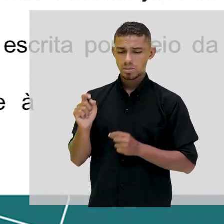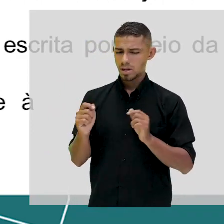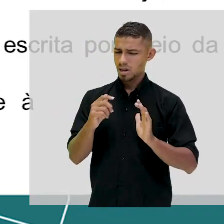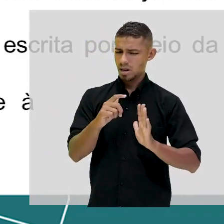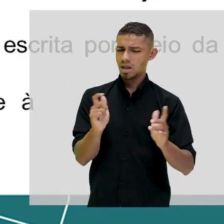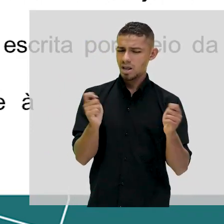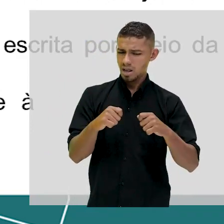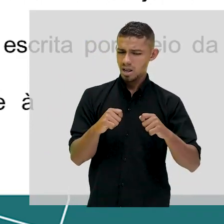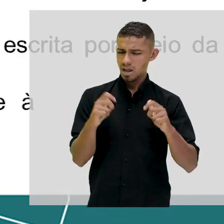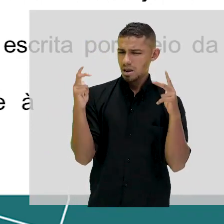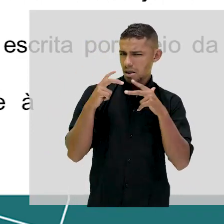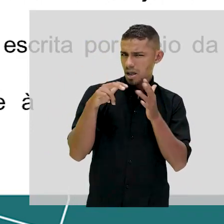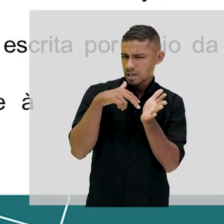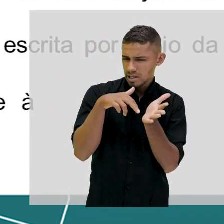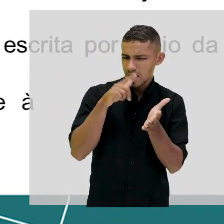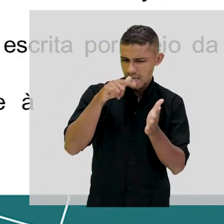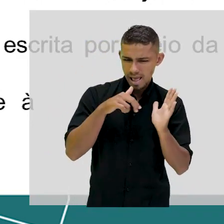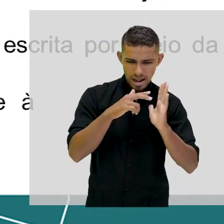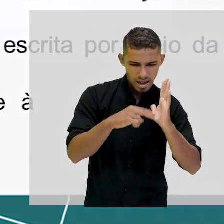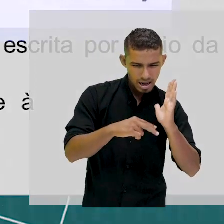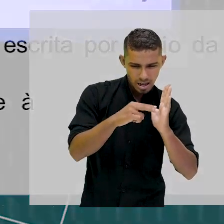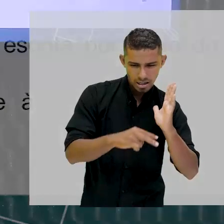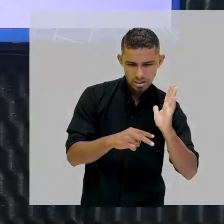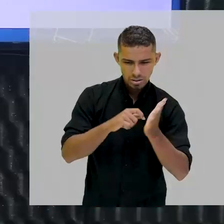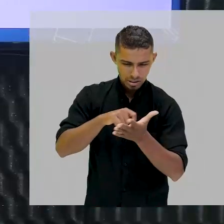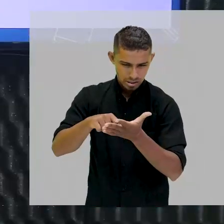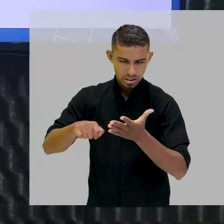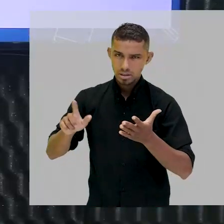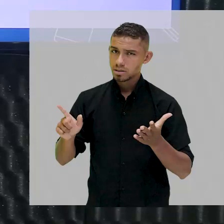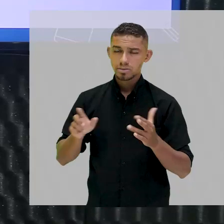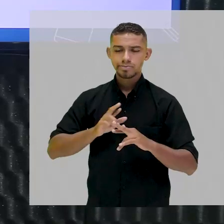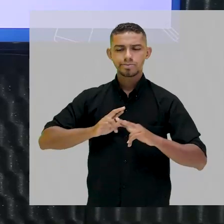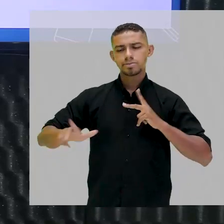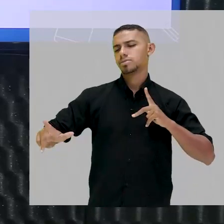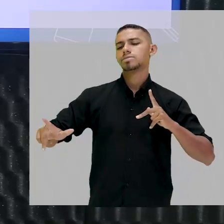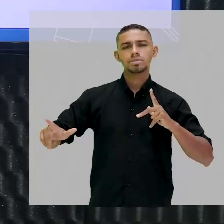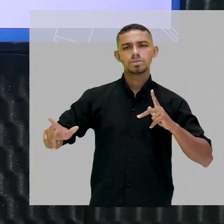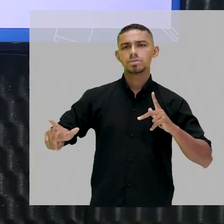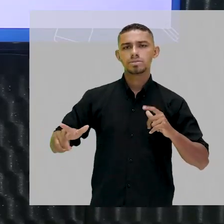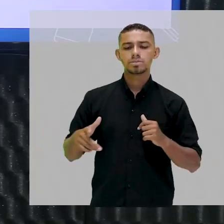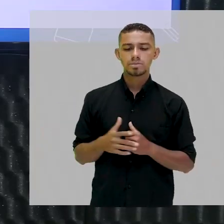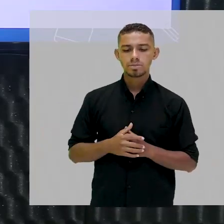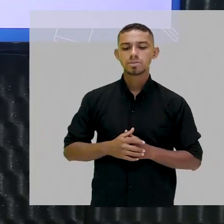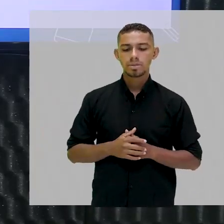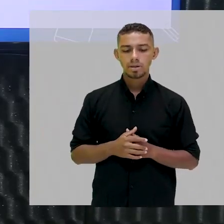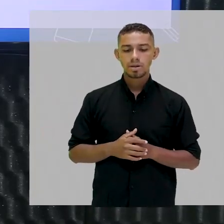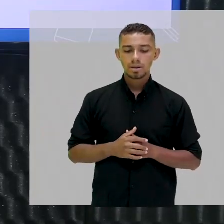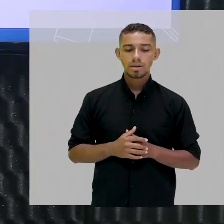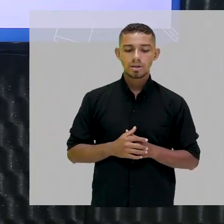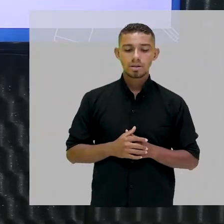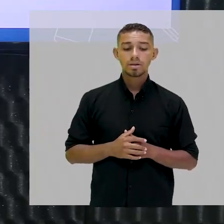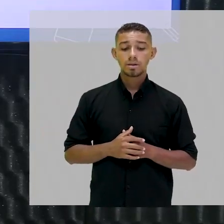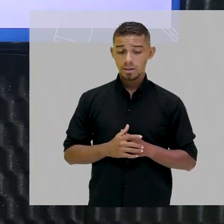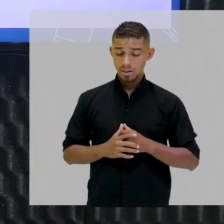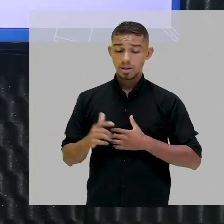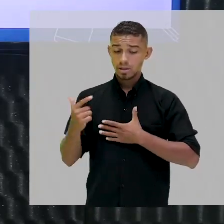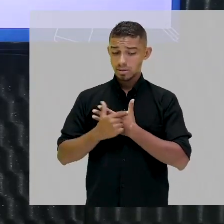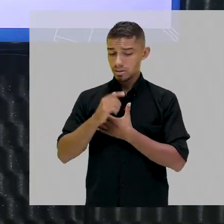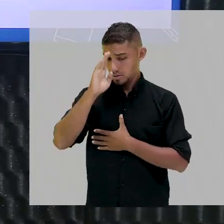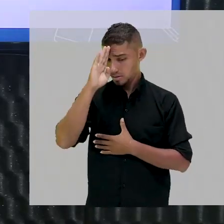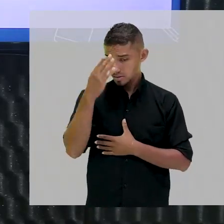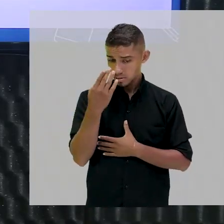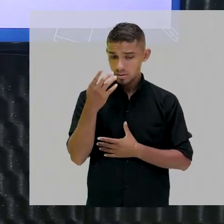leitura? Não, não é promover a leitura. Isso é que deixa essa opção correta. A função principal do hip hop